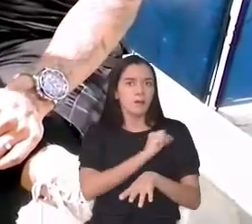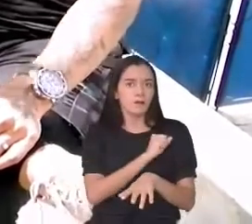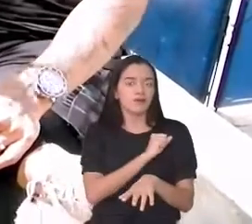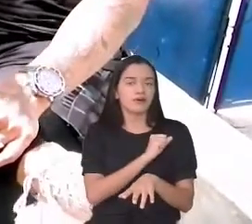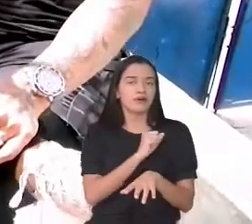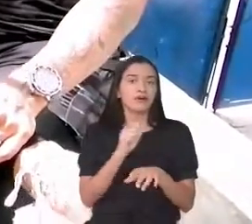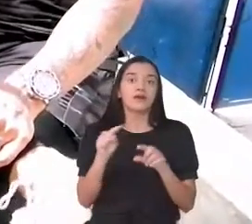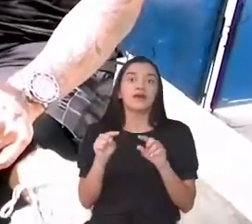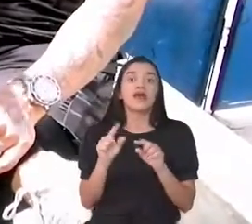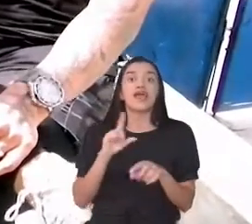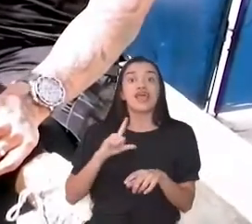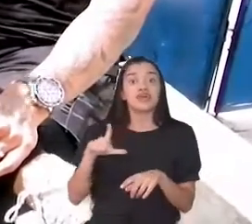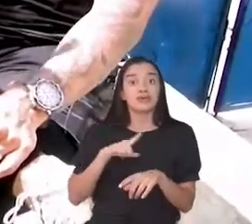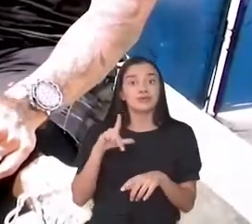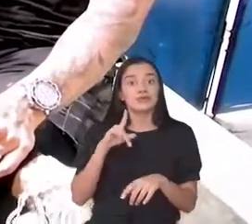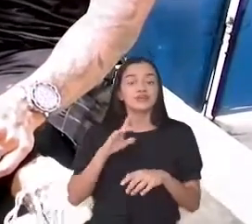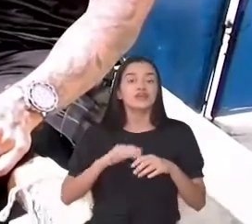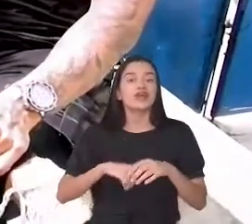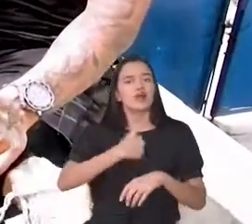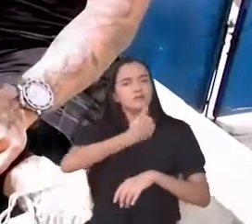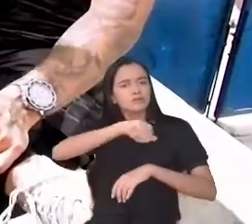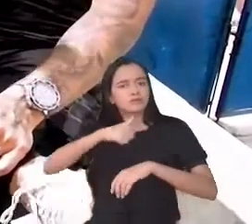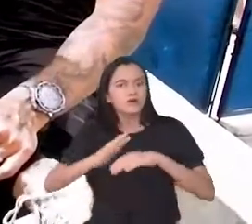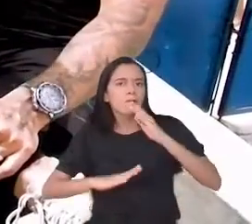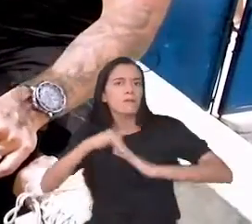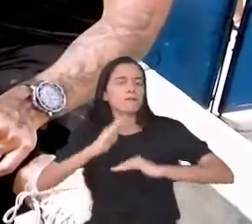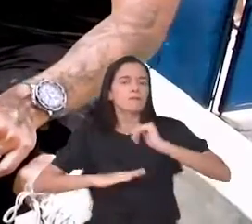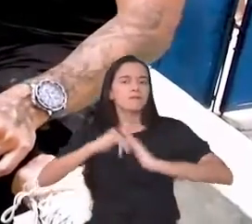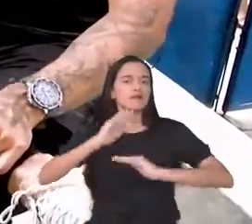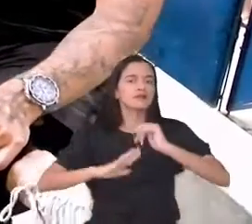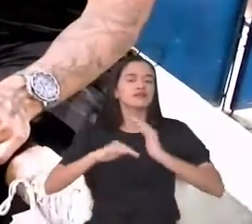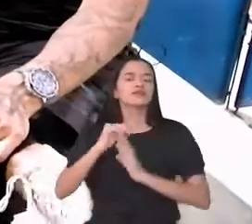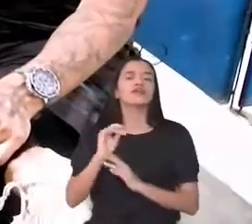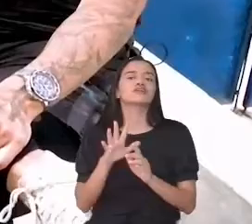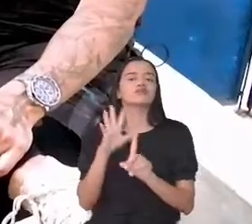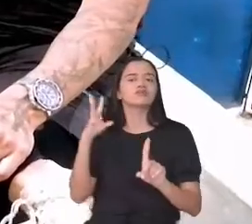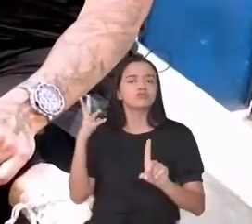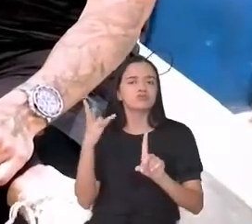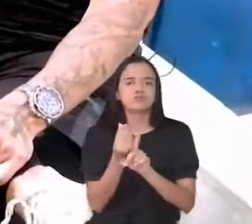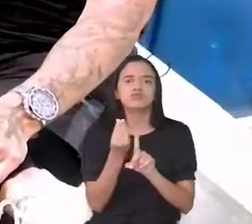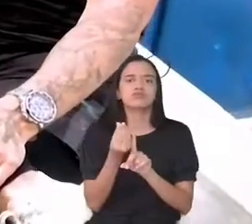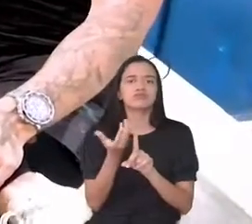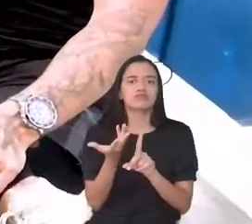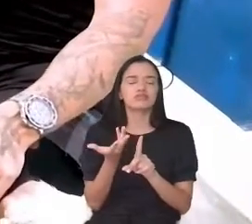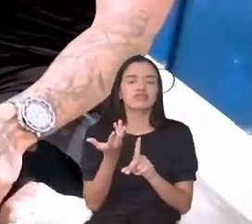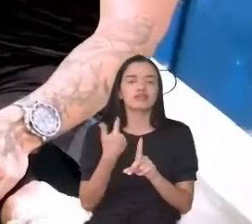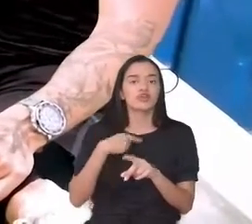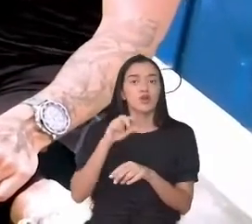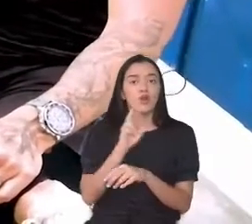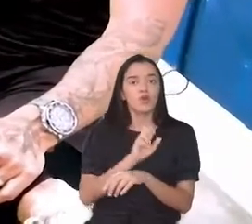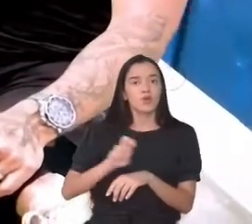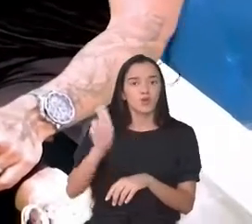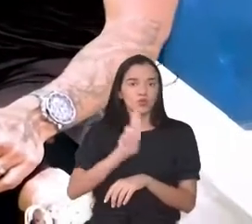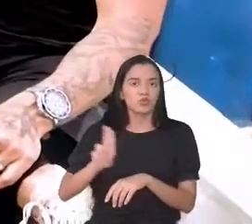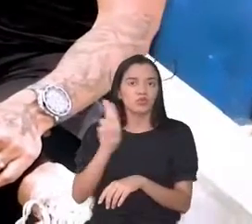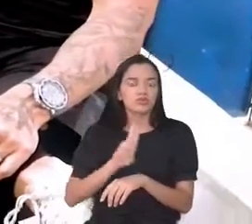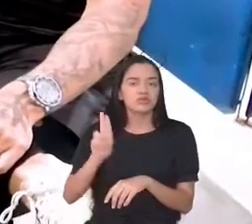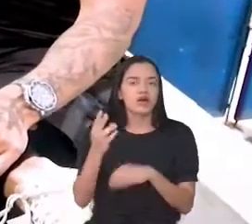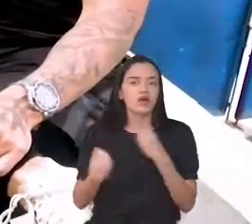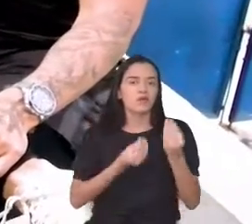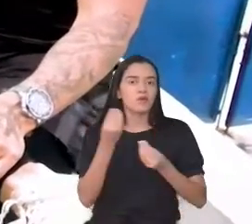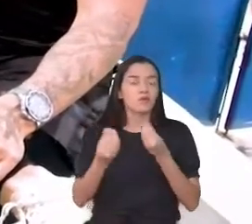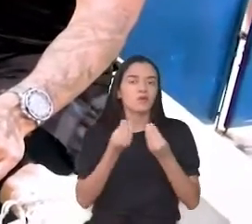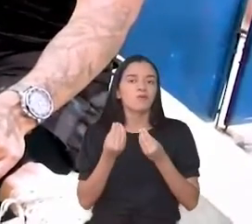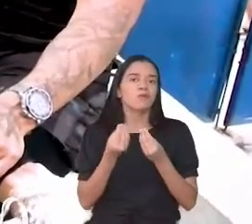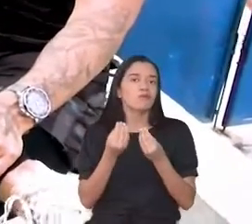eu tinha a habilidade de desenhar e fazer arte plástica e decidi, por aí, usar isso como veículo para falar desse